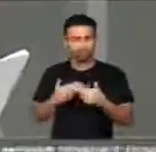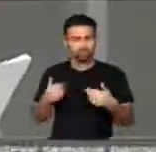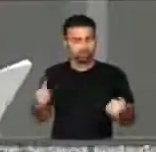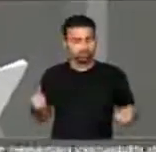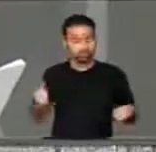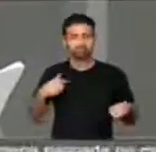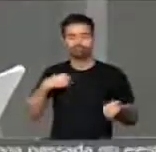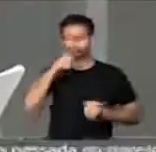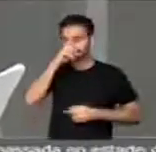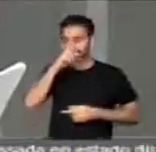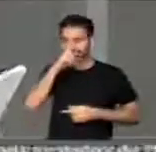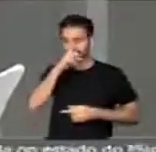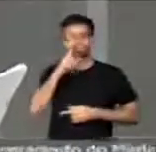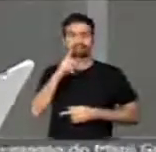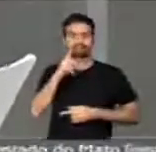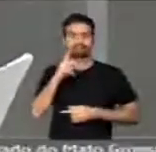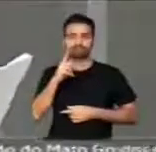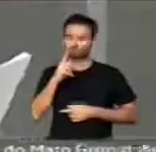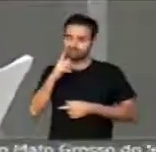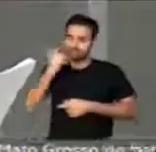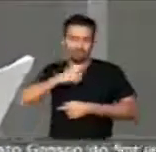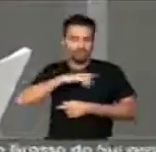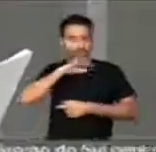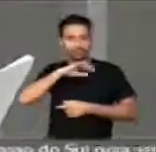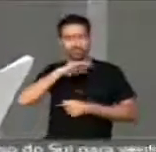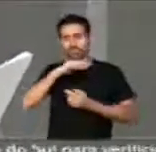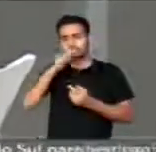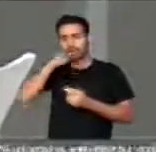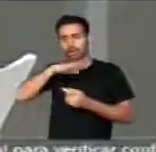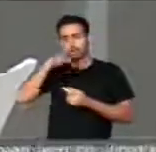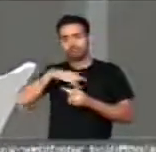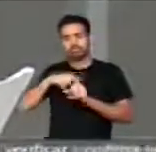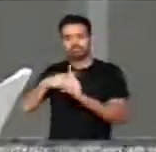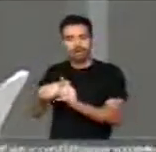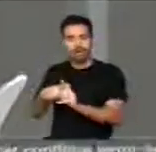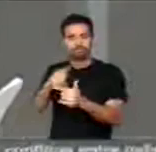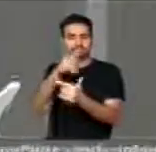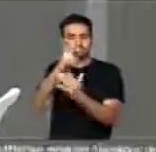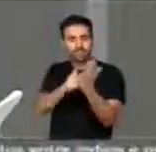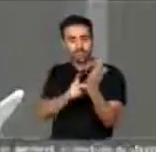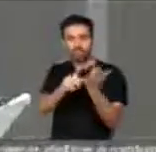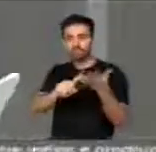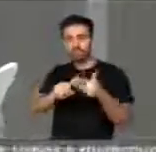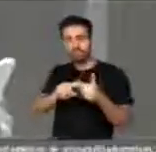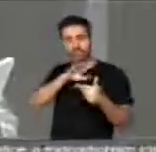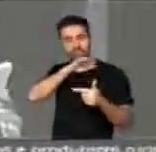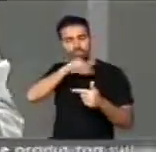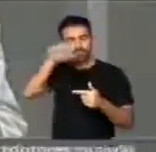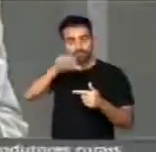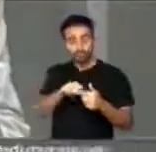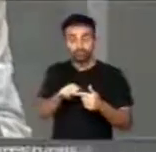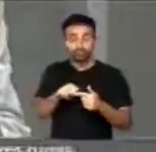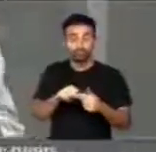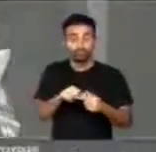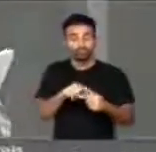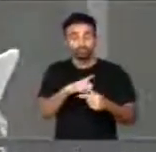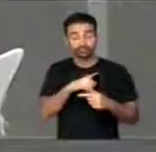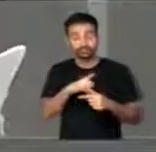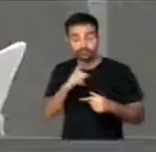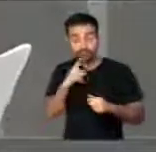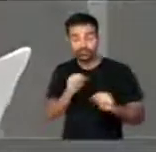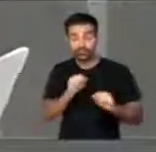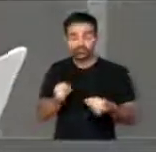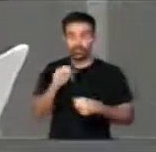à arriscada associação dos malfeitos apontados com a natureza dos programas. A argumentação que defendem um